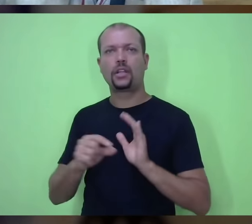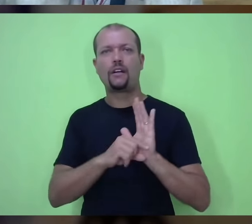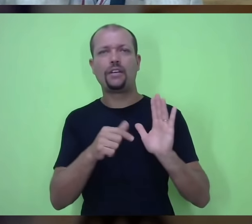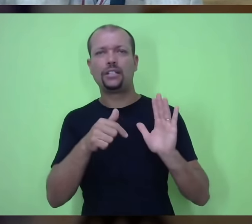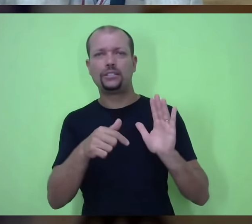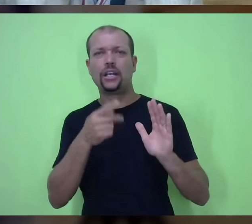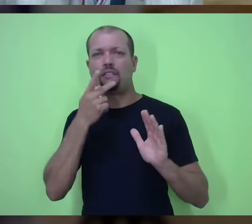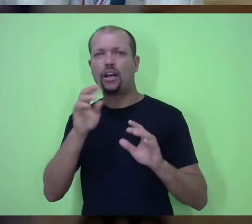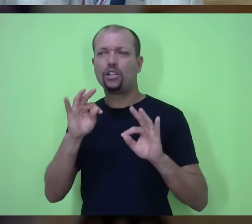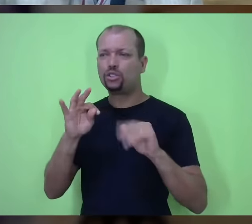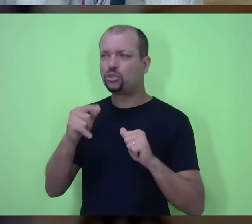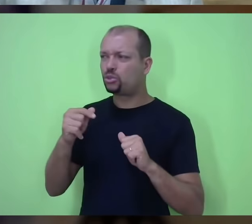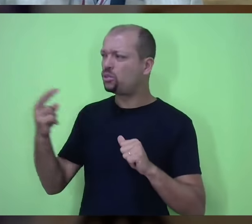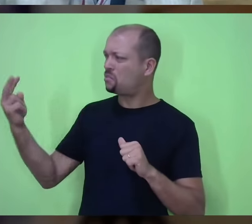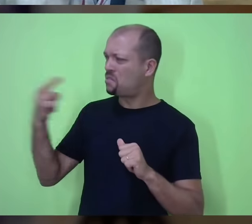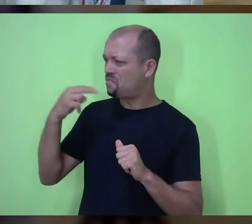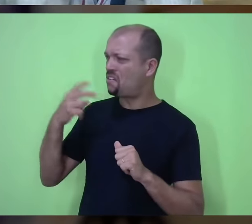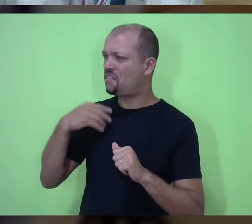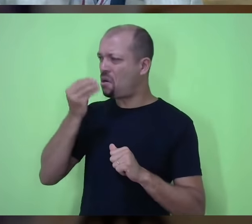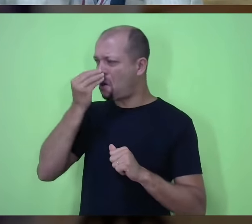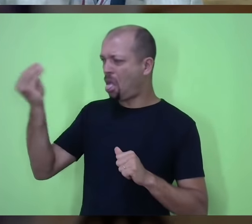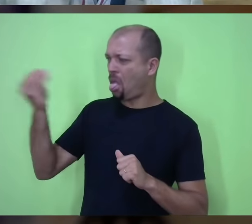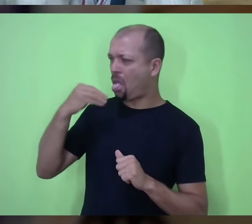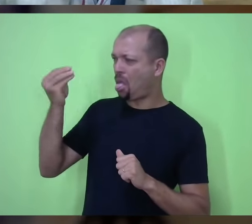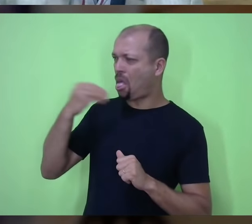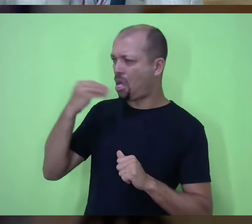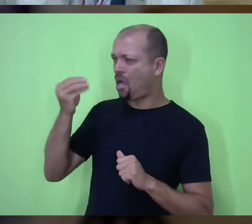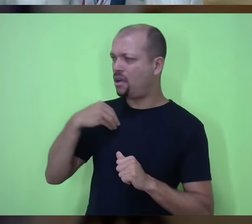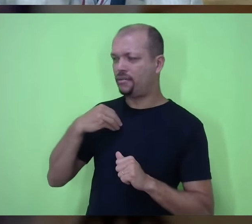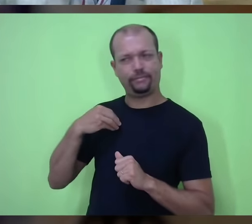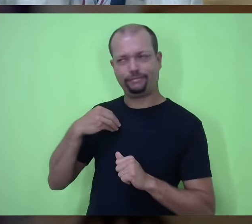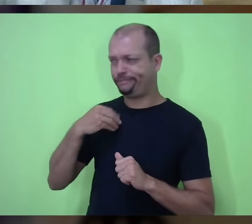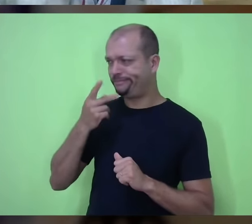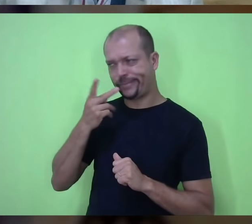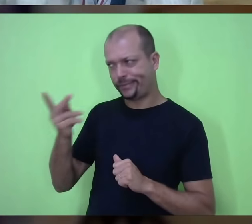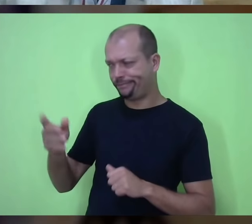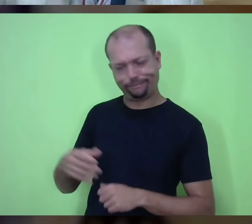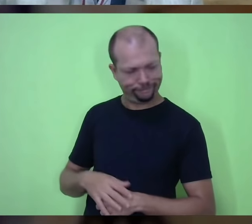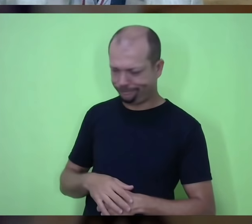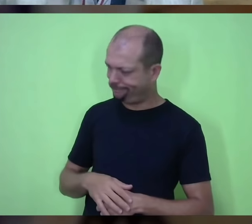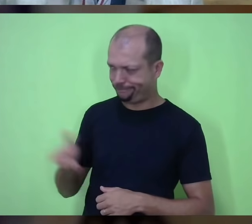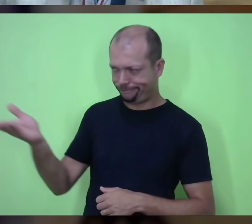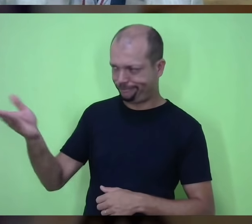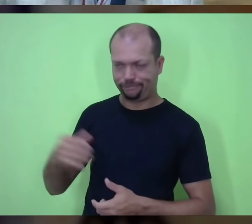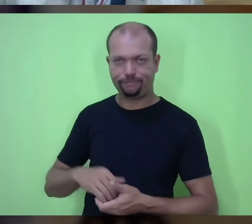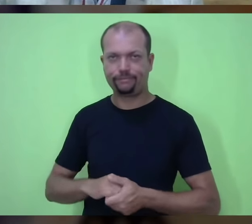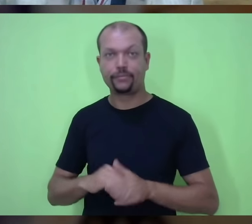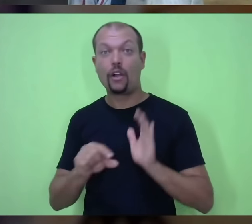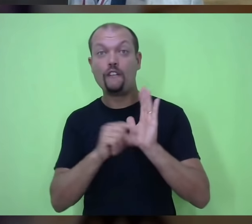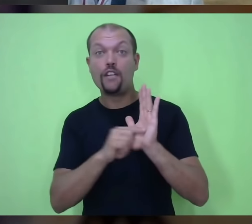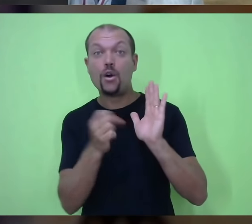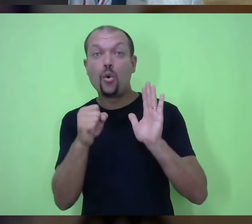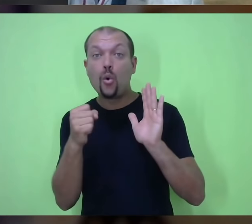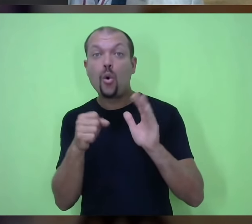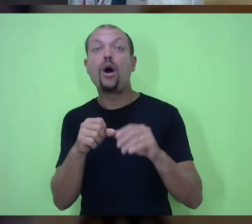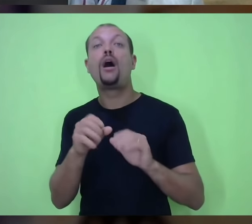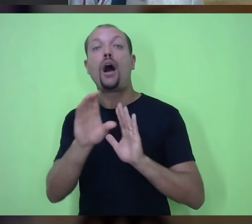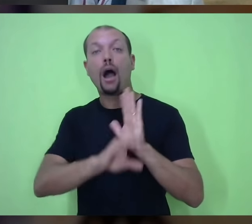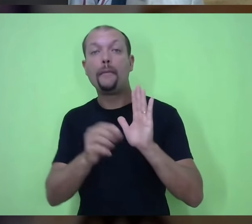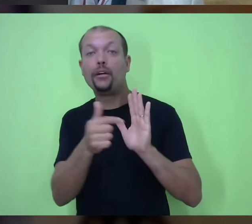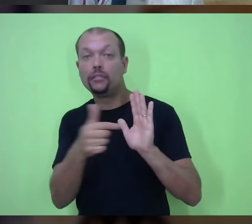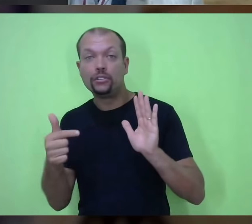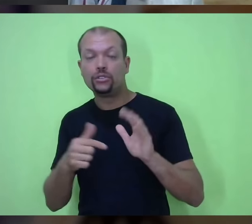todos os que me veem zombam de mim, afrouxam os lábios e meneiam a cabeça. O versículo 8, do capítulo